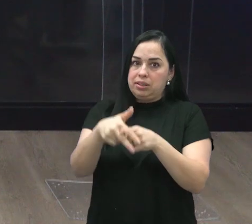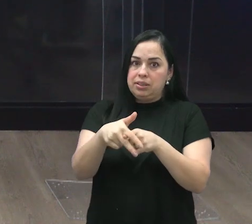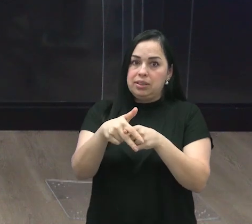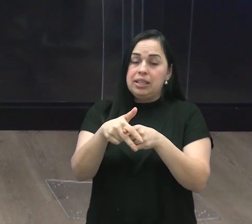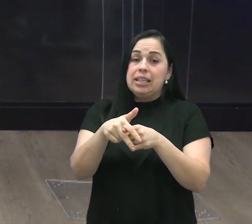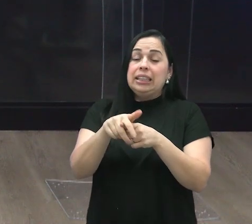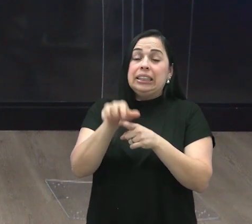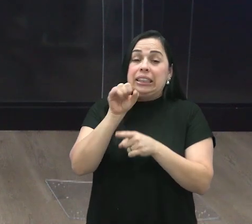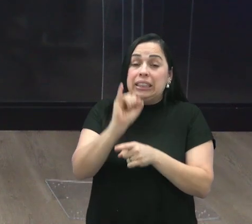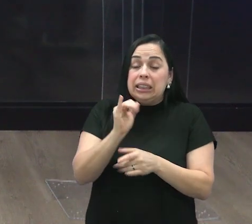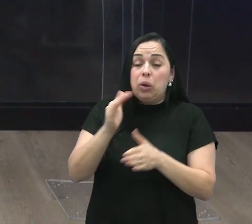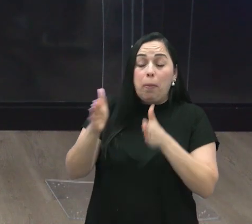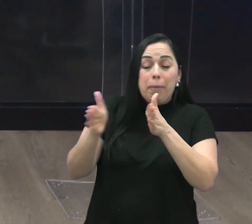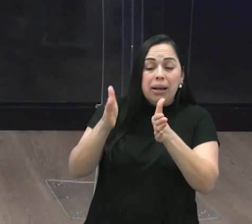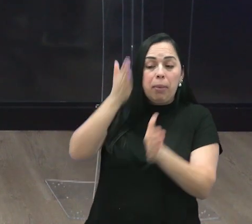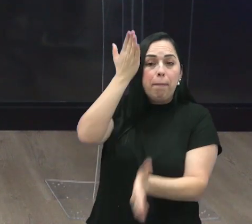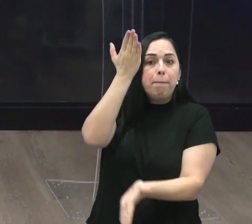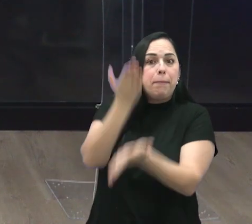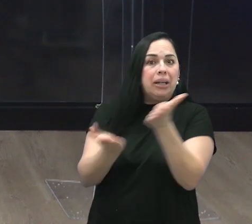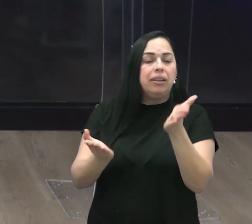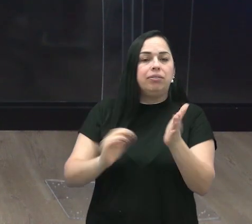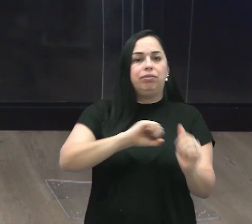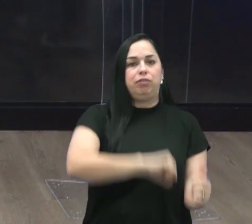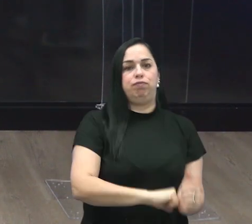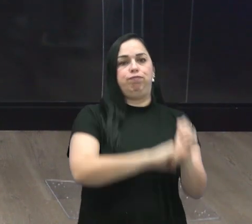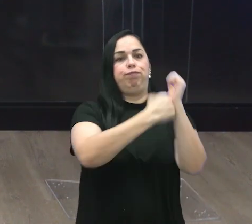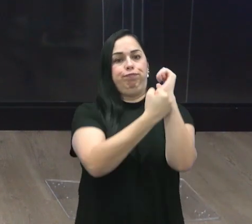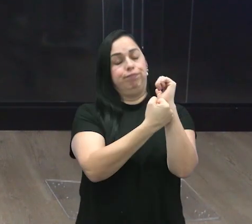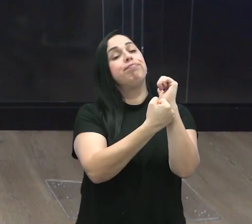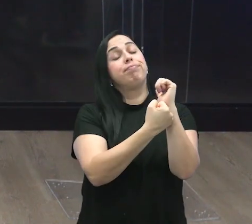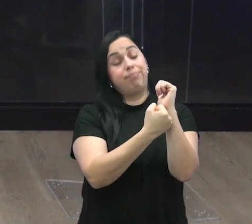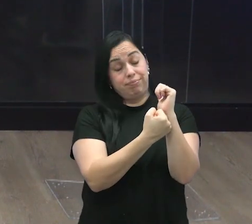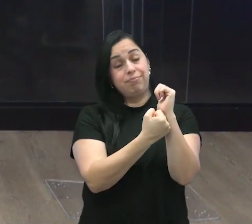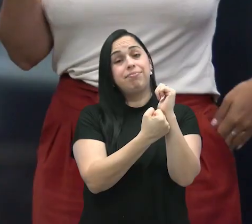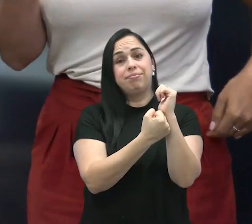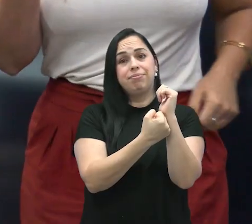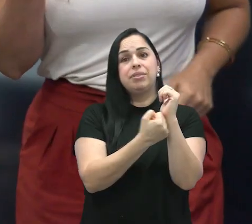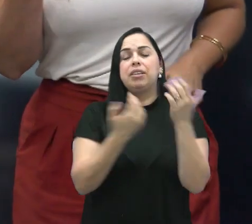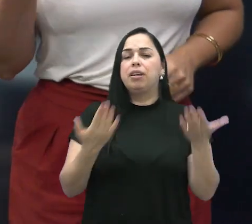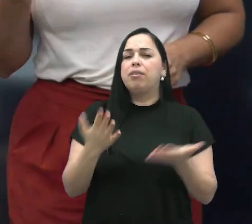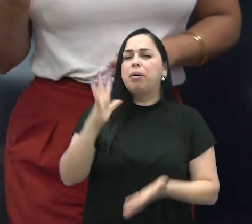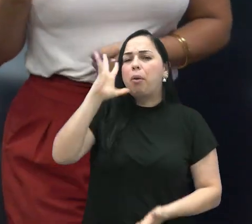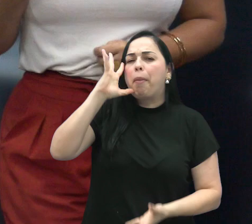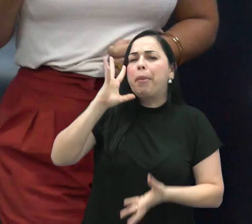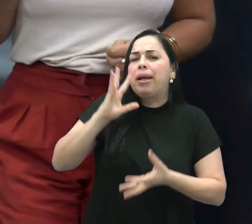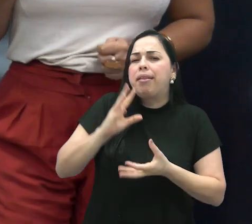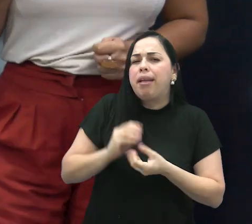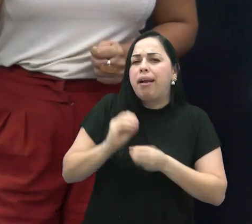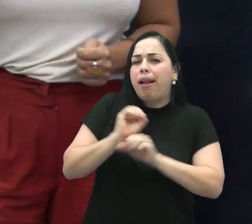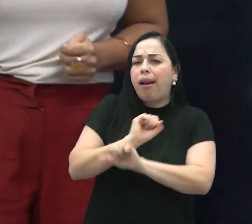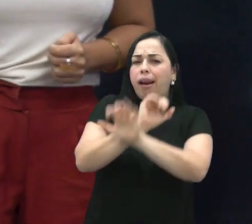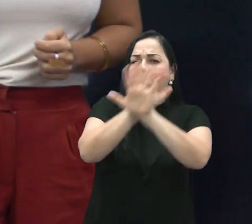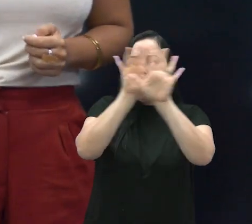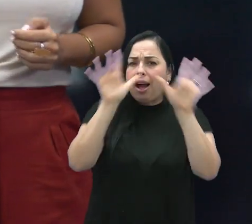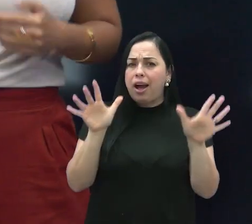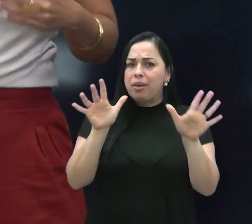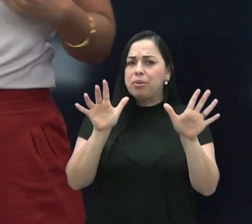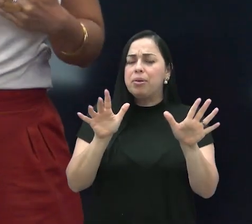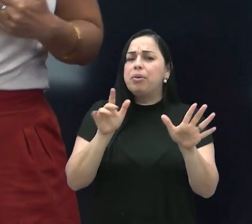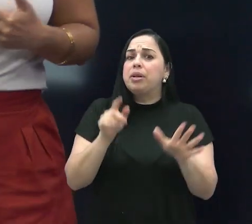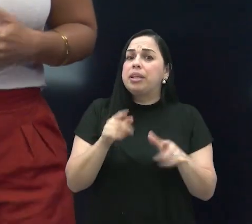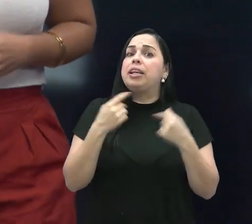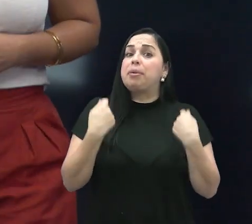documento. Quem perder esse prazo poderá ter o título cancelado. Então vamos saber quais são as condições